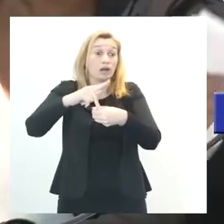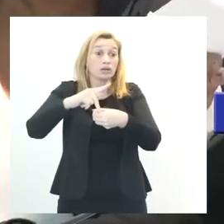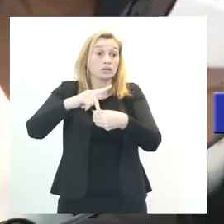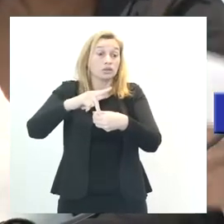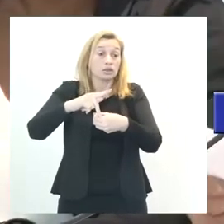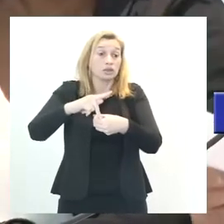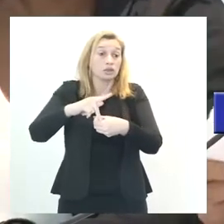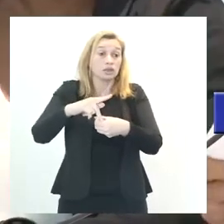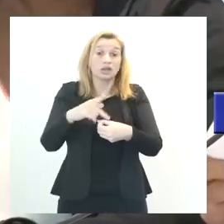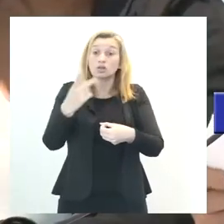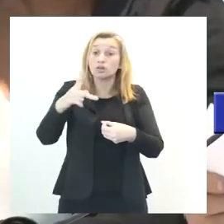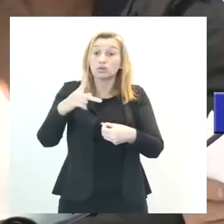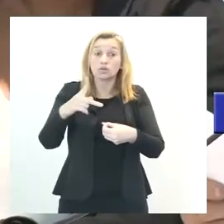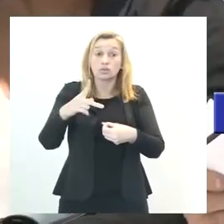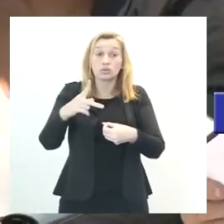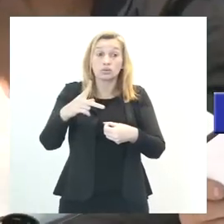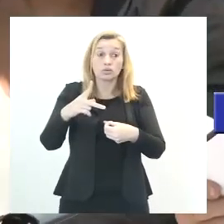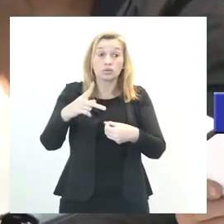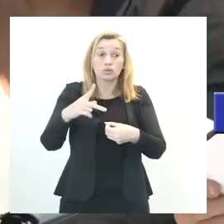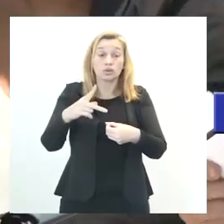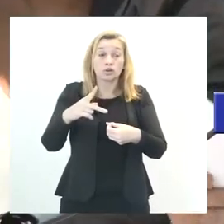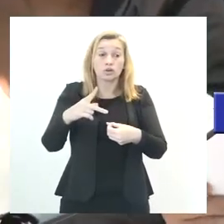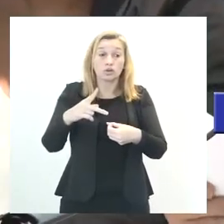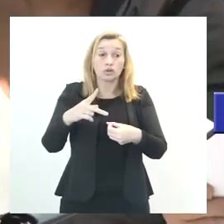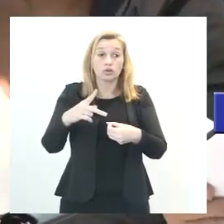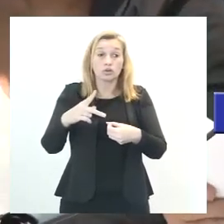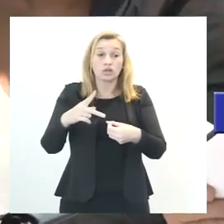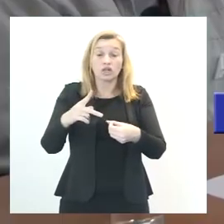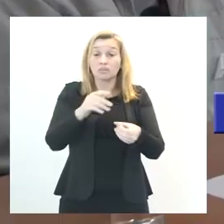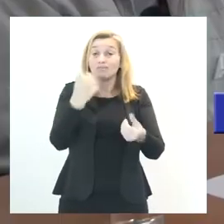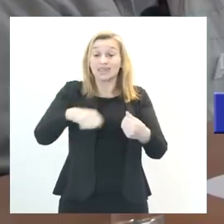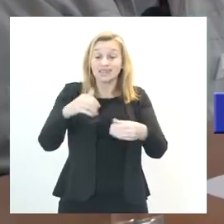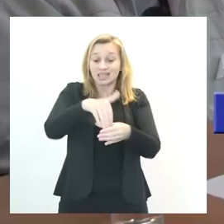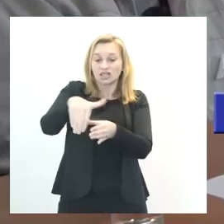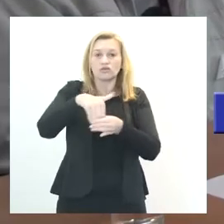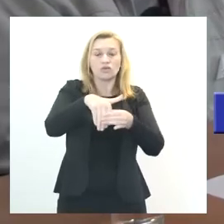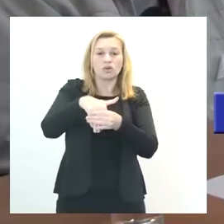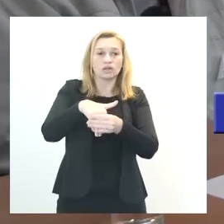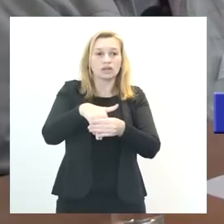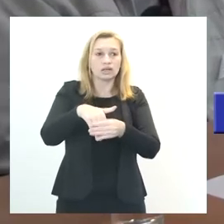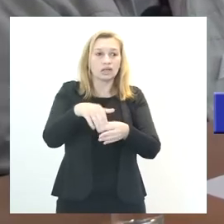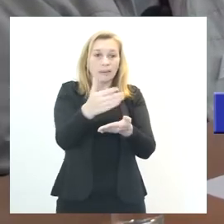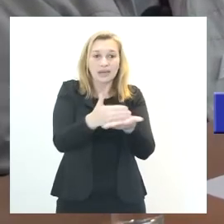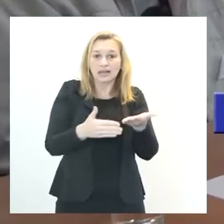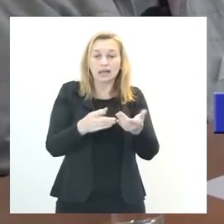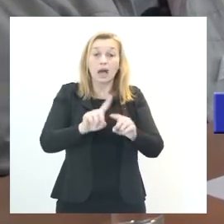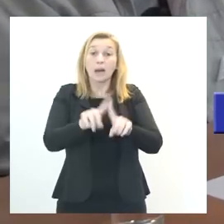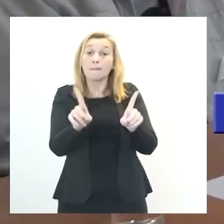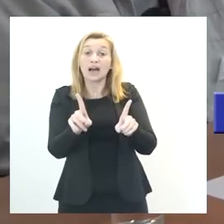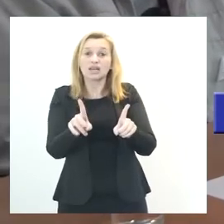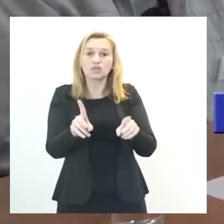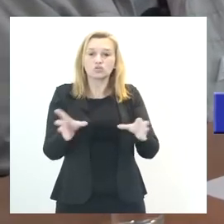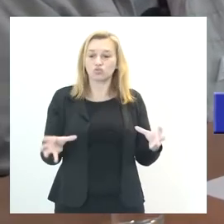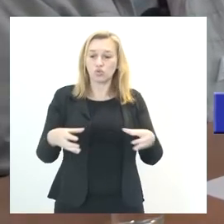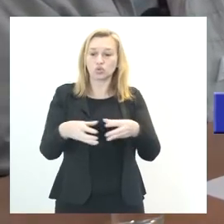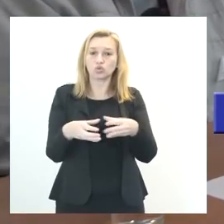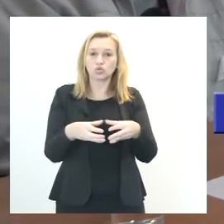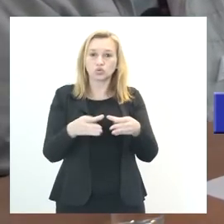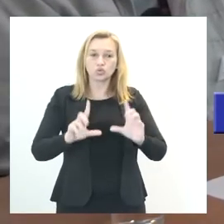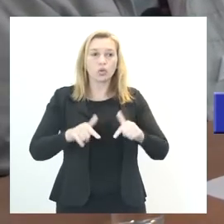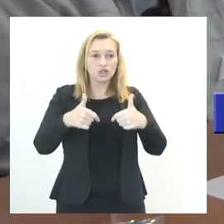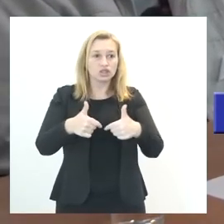sua composição acionária salva as ações com direito a voto que tem metade mais um mas no conjunto das ações